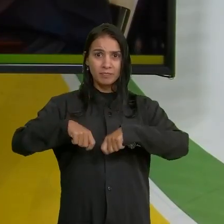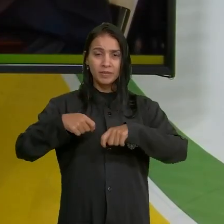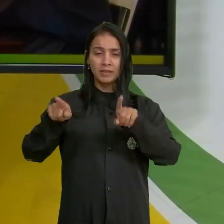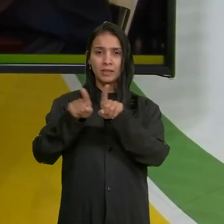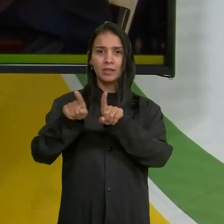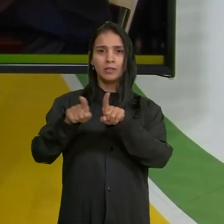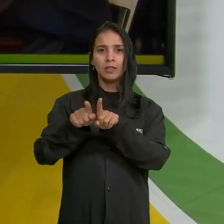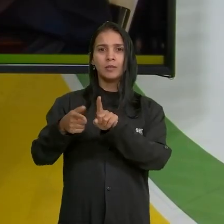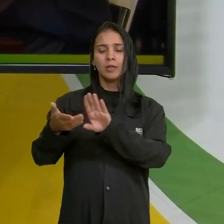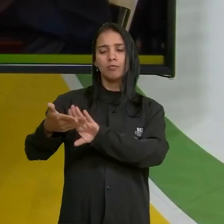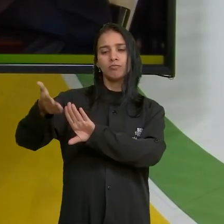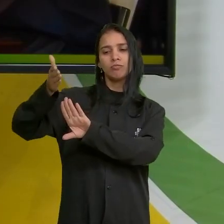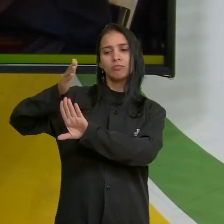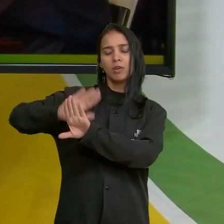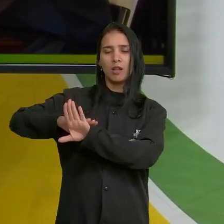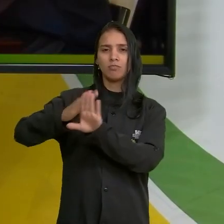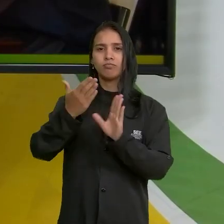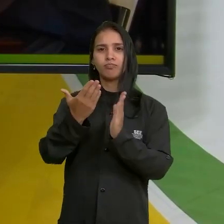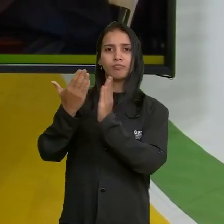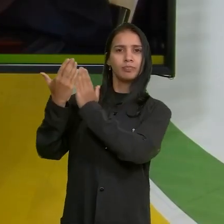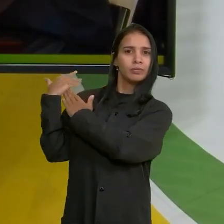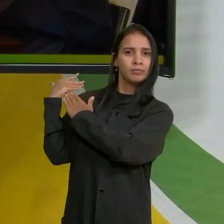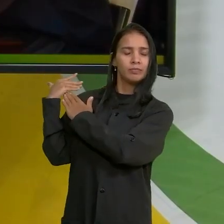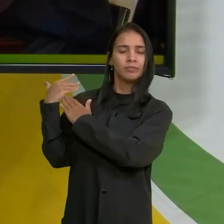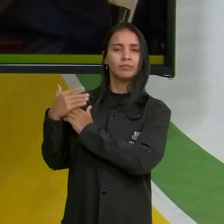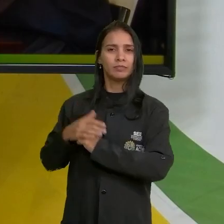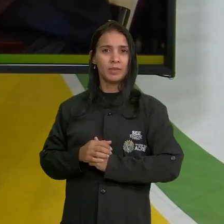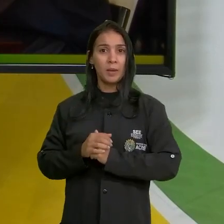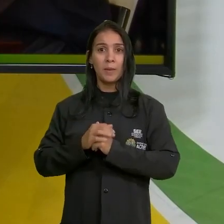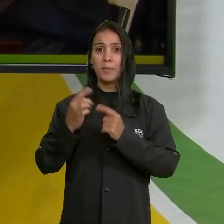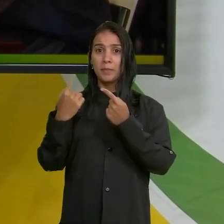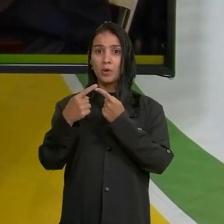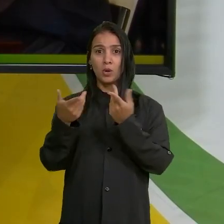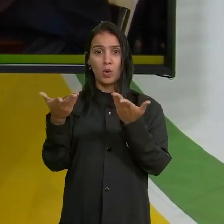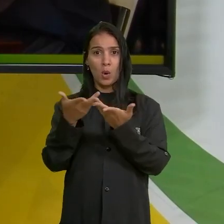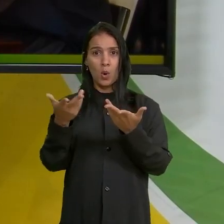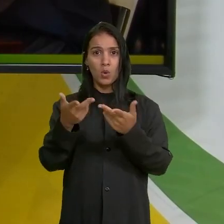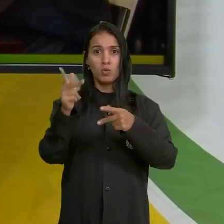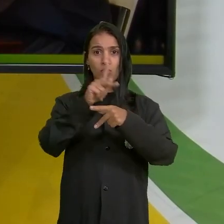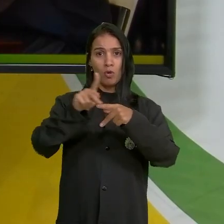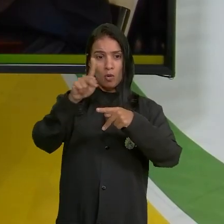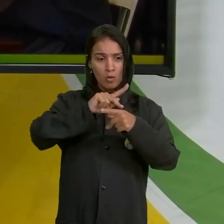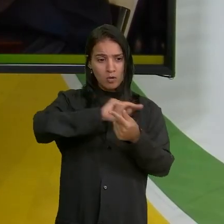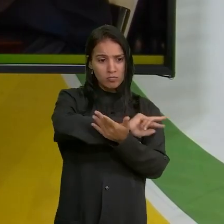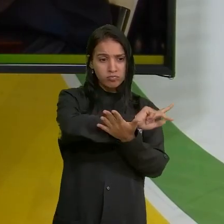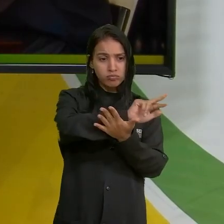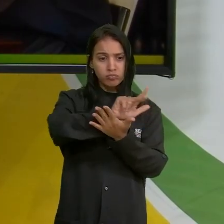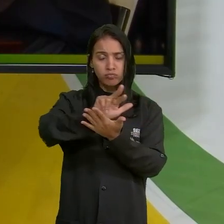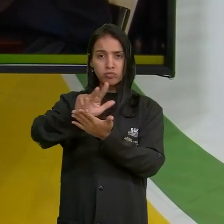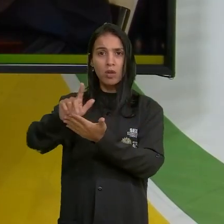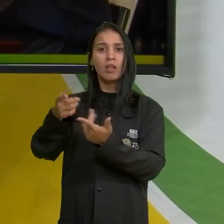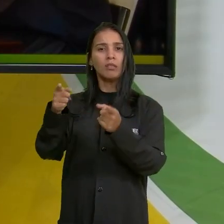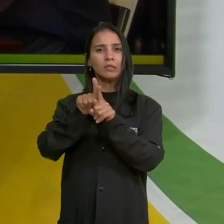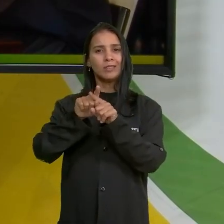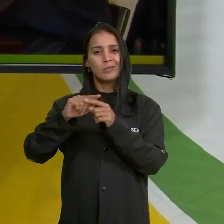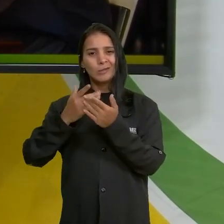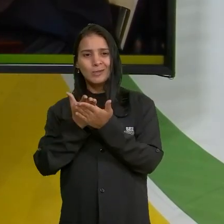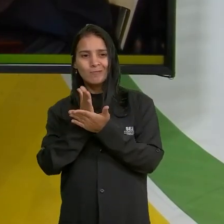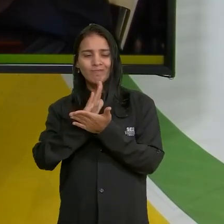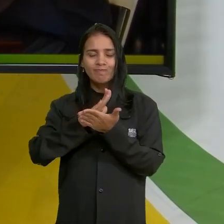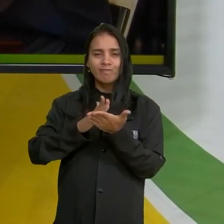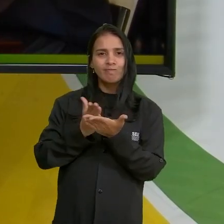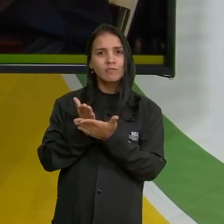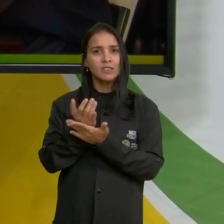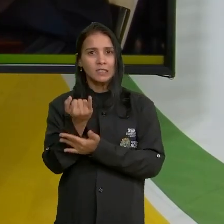sociedade hoje, principalmente diante da pluralização, que incomoda muitas pessoas, né? Uma